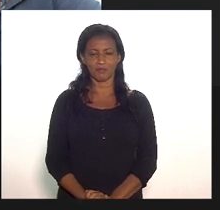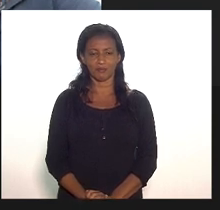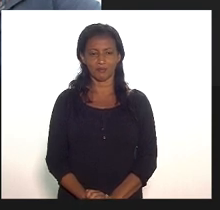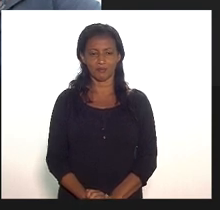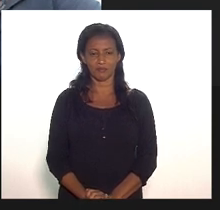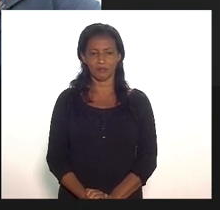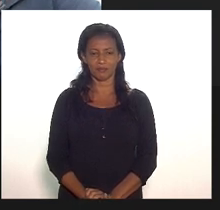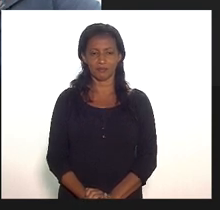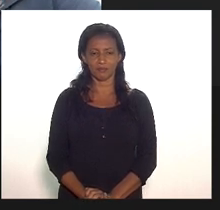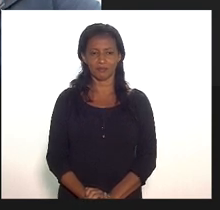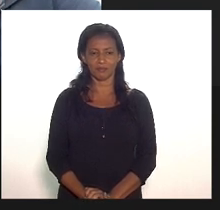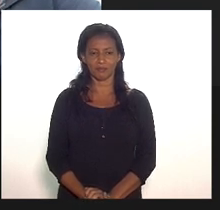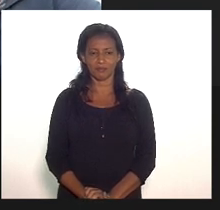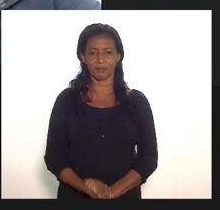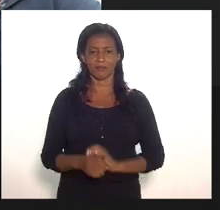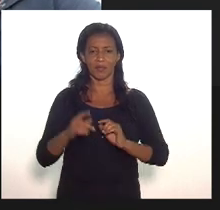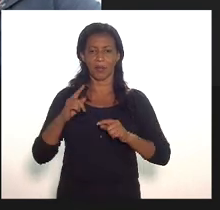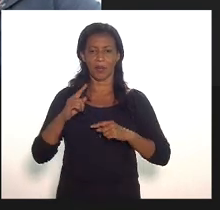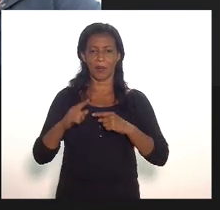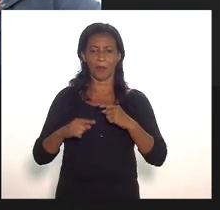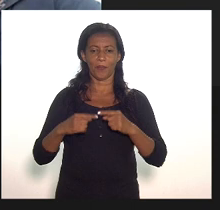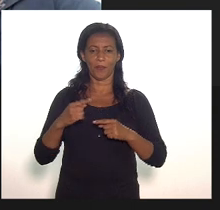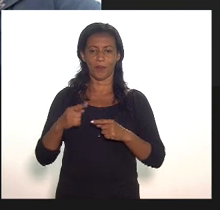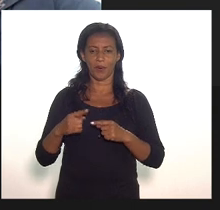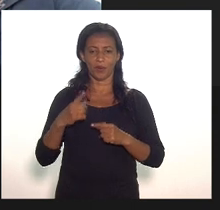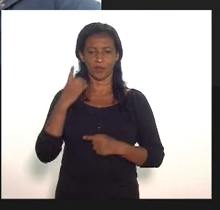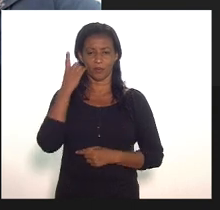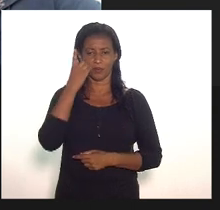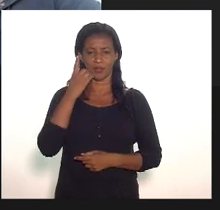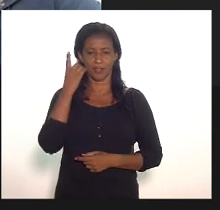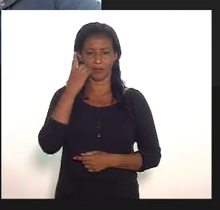Próximo orador inscrito é o deputado Eurico Júnior.